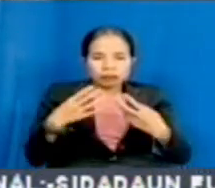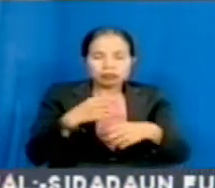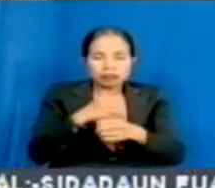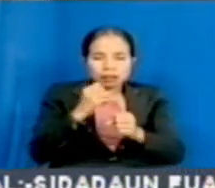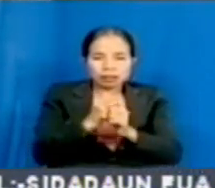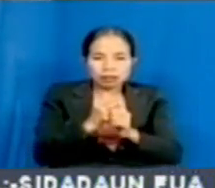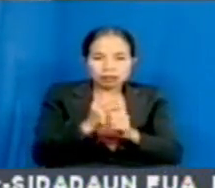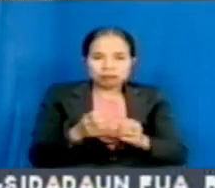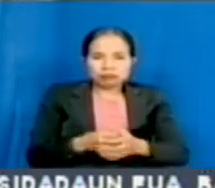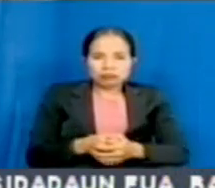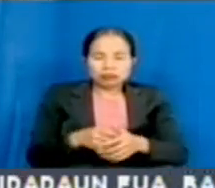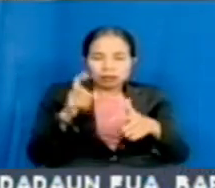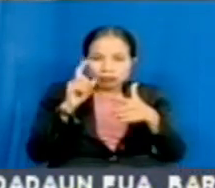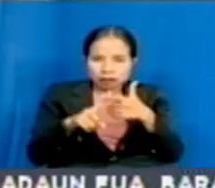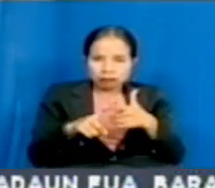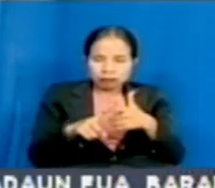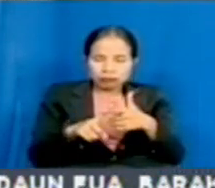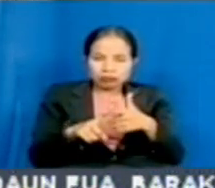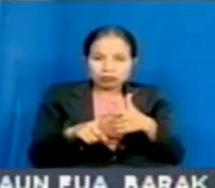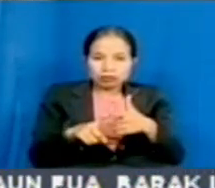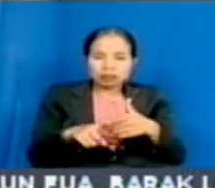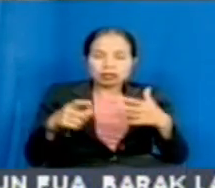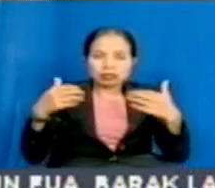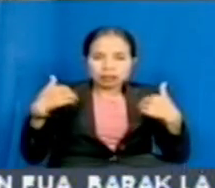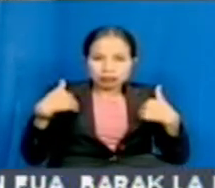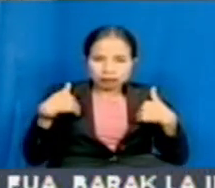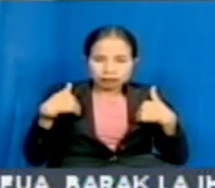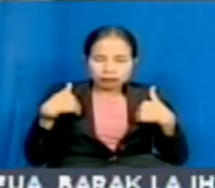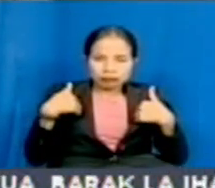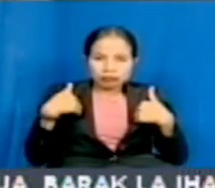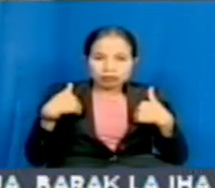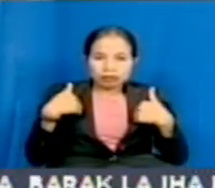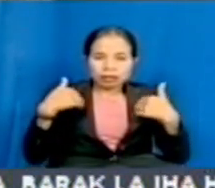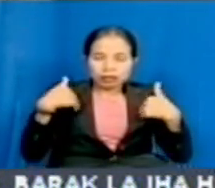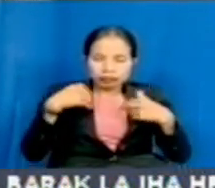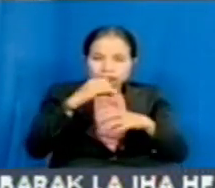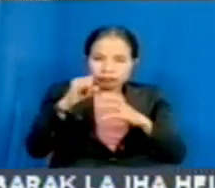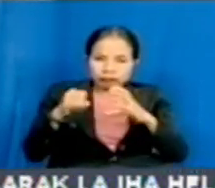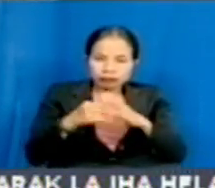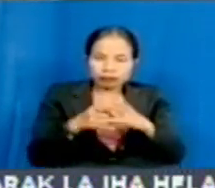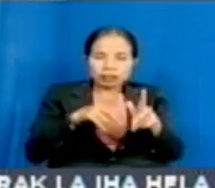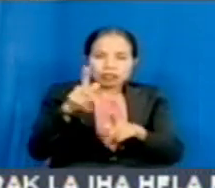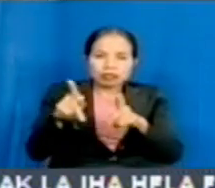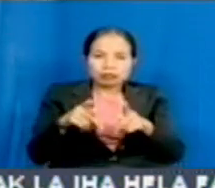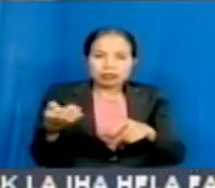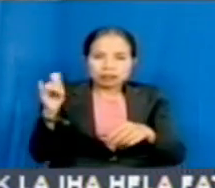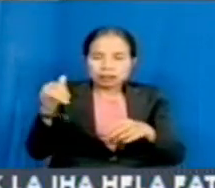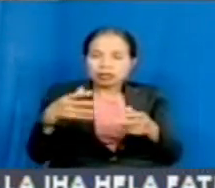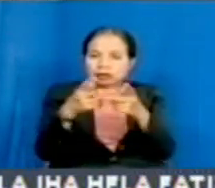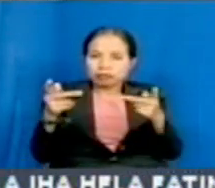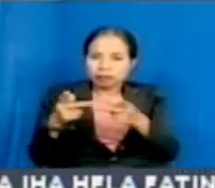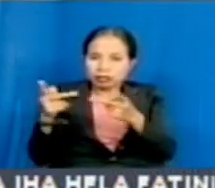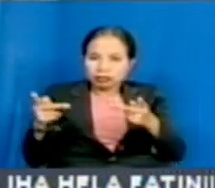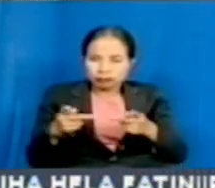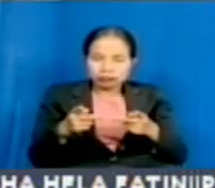ralo. Depois, com a visibilidade e a tia ona, e a envolvimento, é uma cira e a fati cira, e